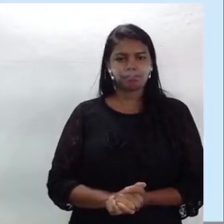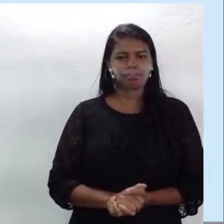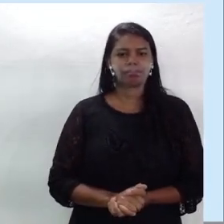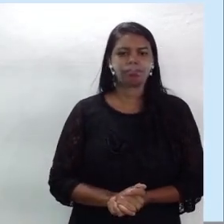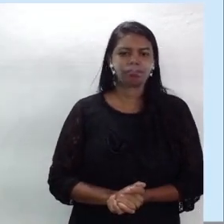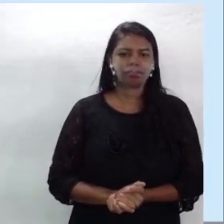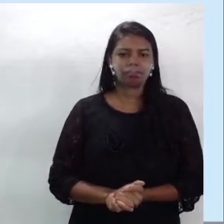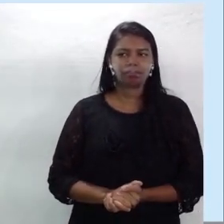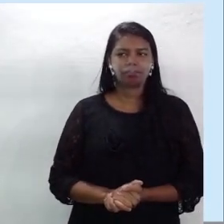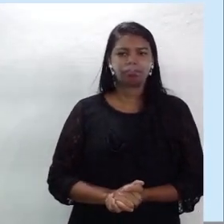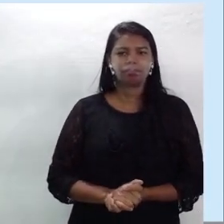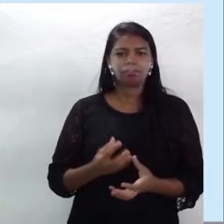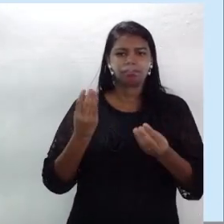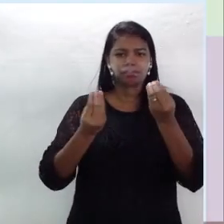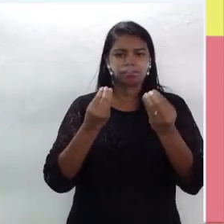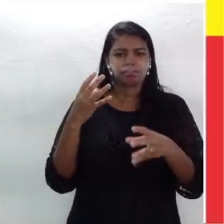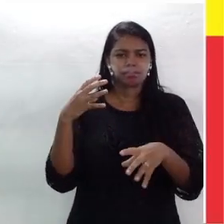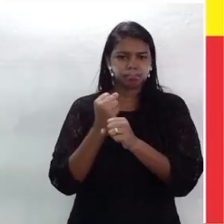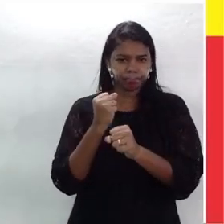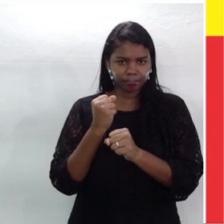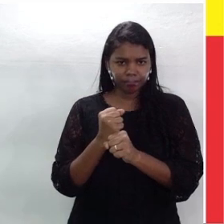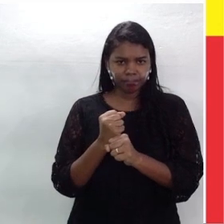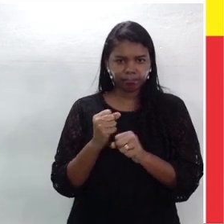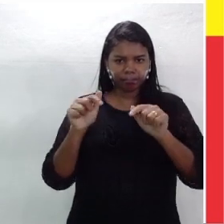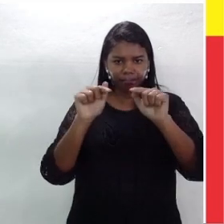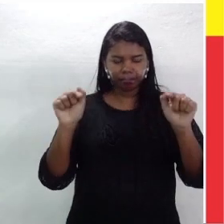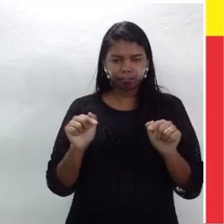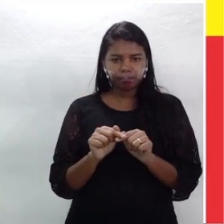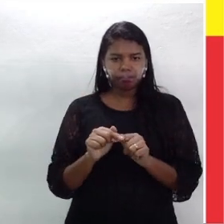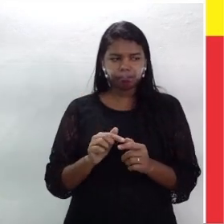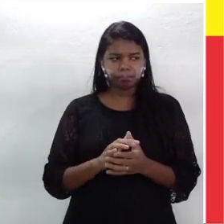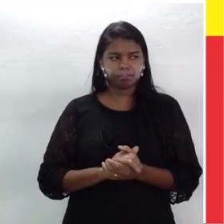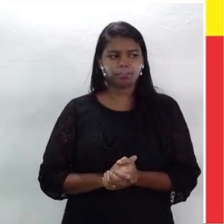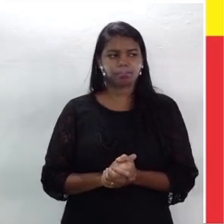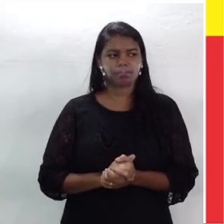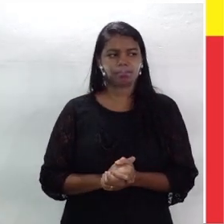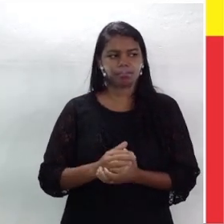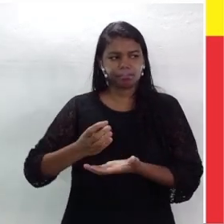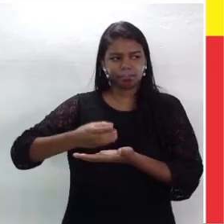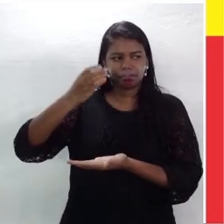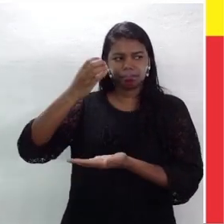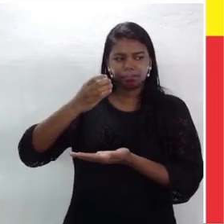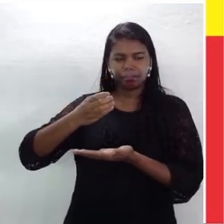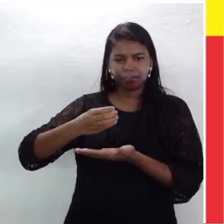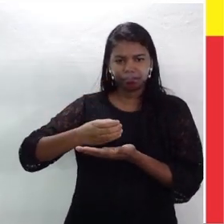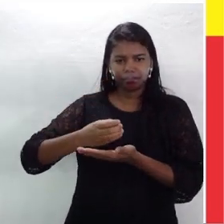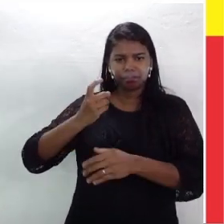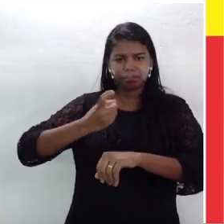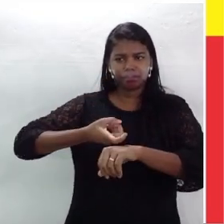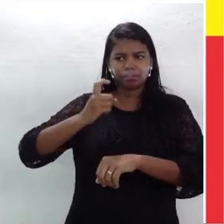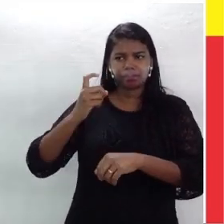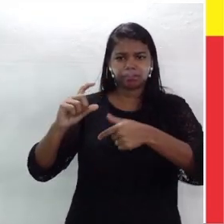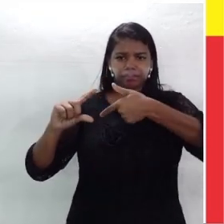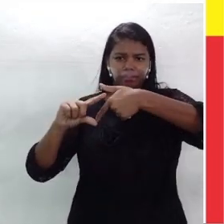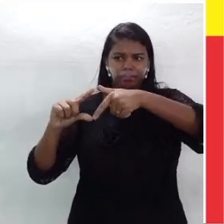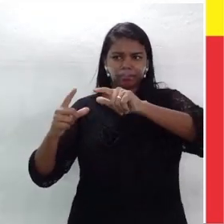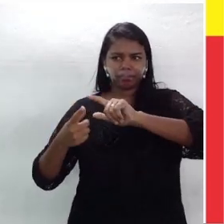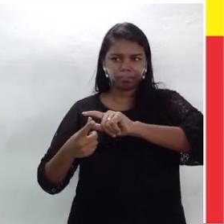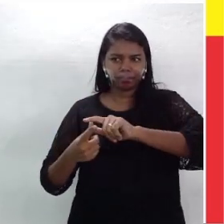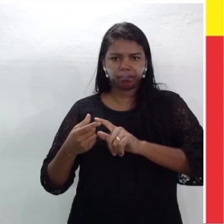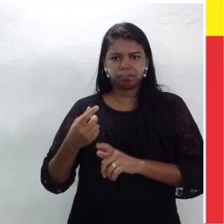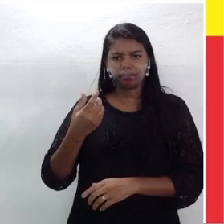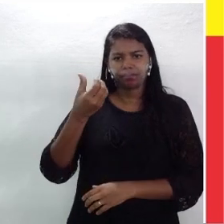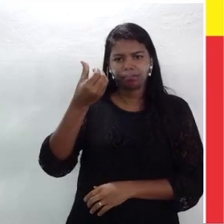Vamos ver como é que se calcula o volume do cubo. Então, o cubo é um sólido geométrico cujas 6